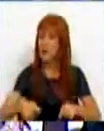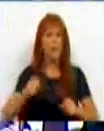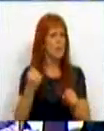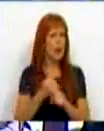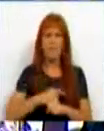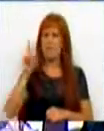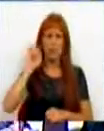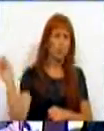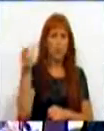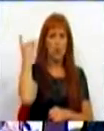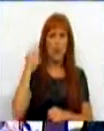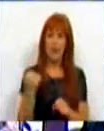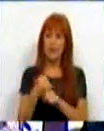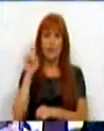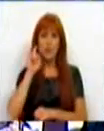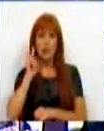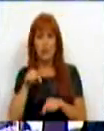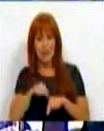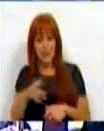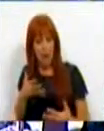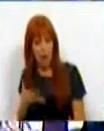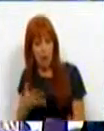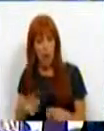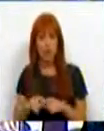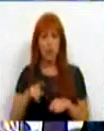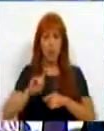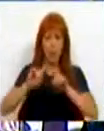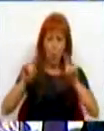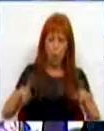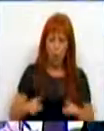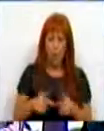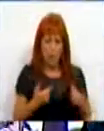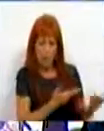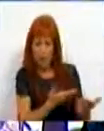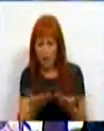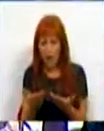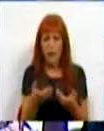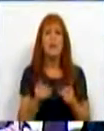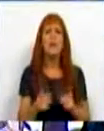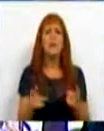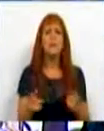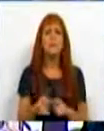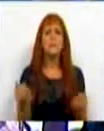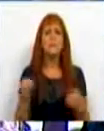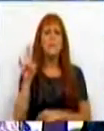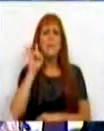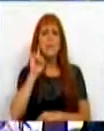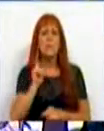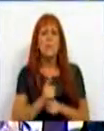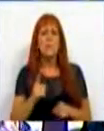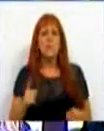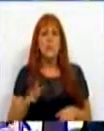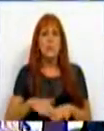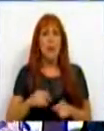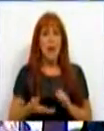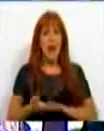tarefa fundamental. A tarefa fundamental neste momento e com o quadro que temos passa essencialmente